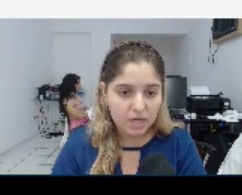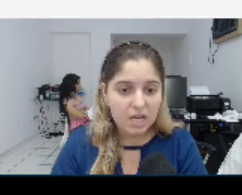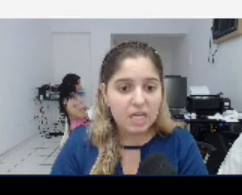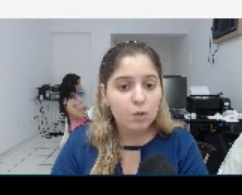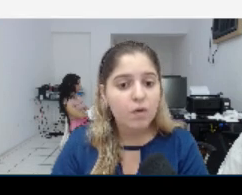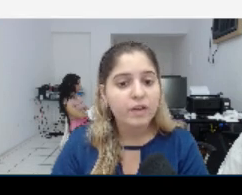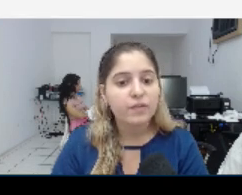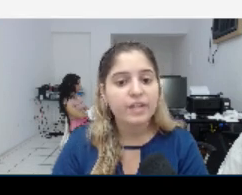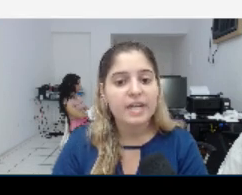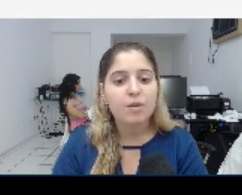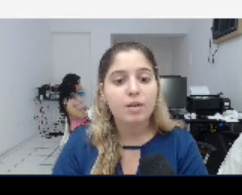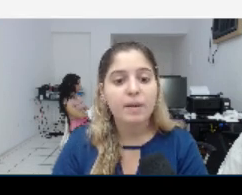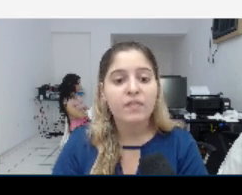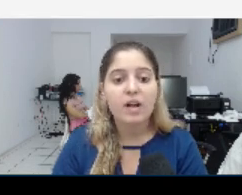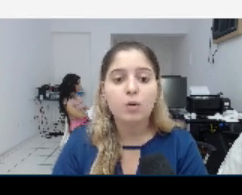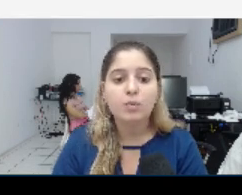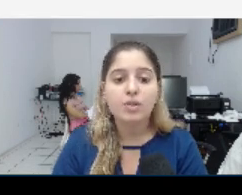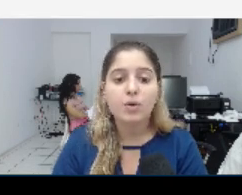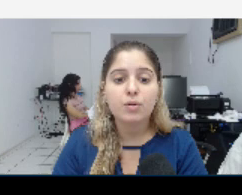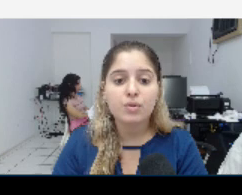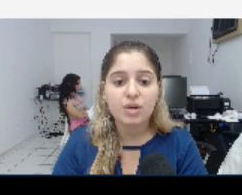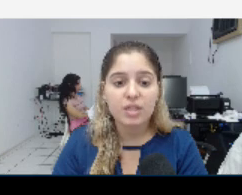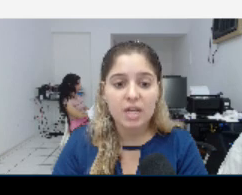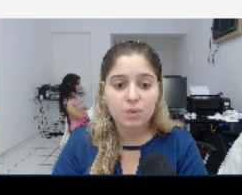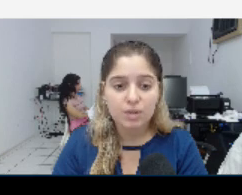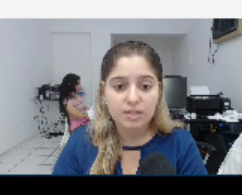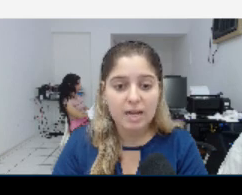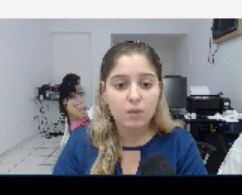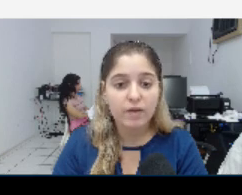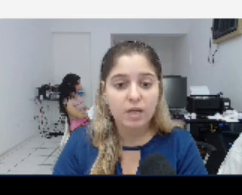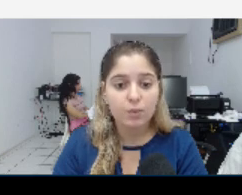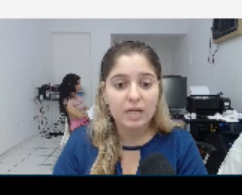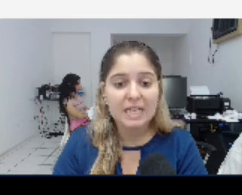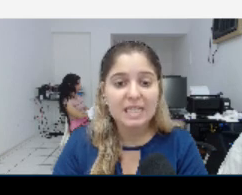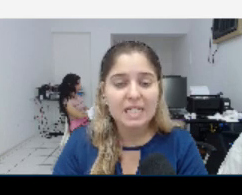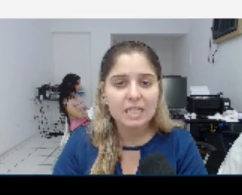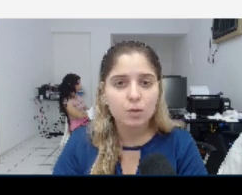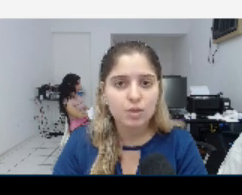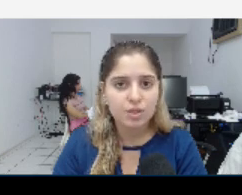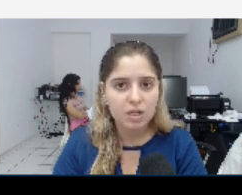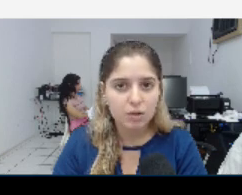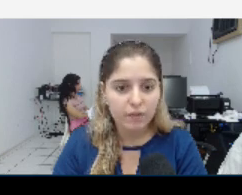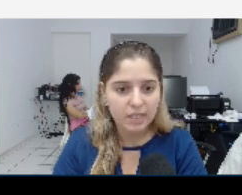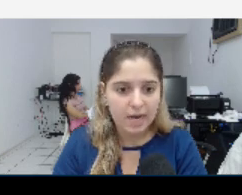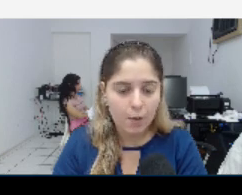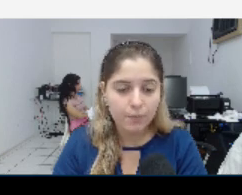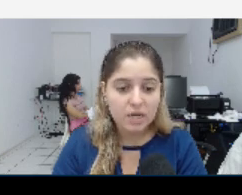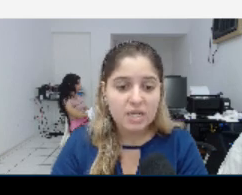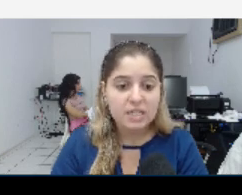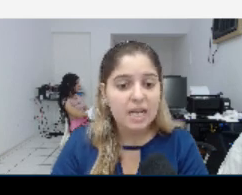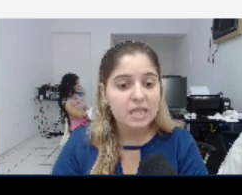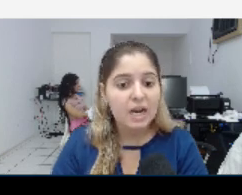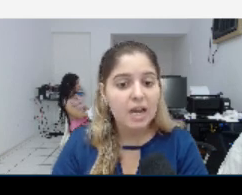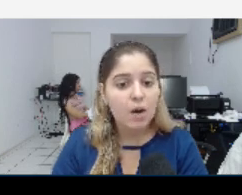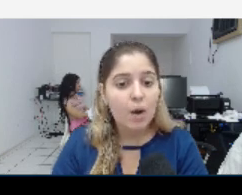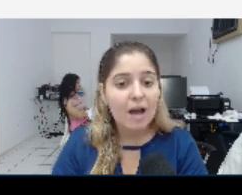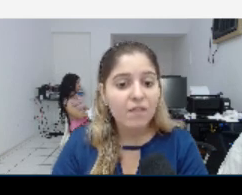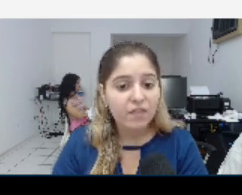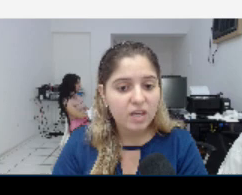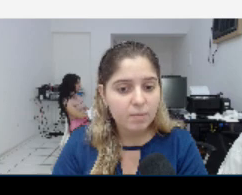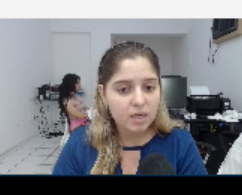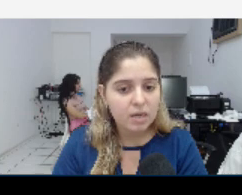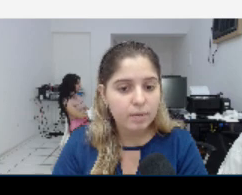mês. E o governo federal também falhou no dia 8 de janeiro, diz a governadora interina do Distrito Federal. Celina